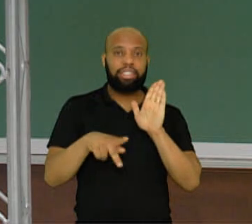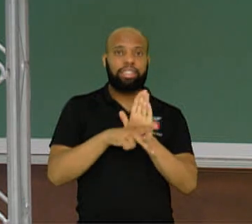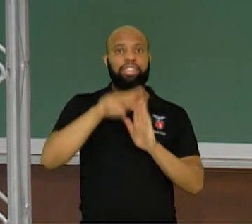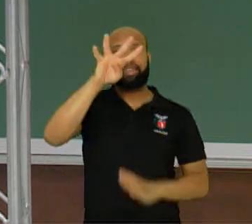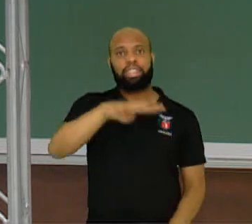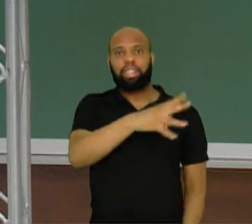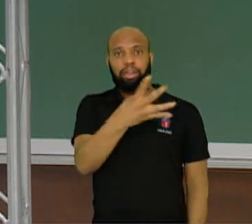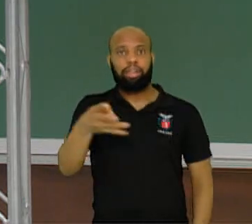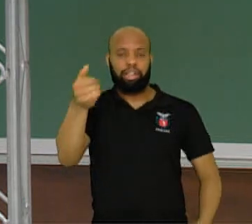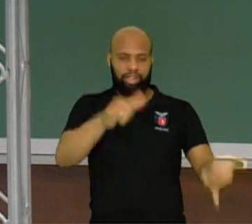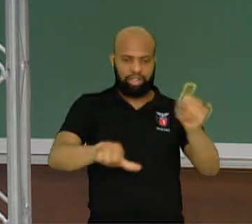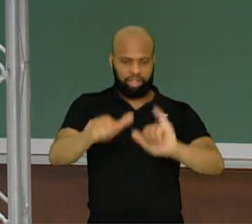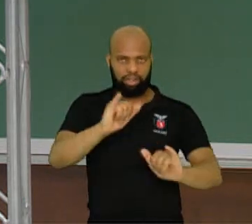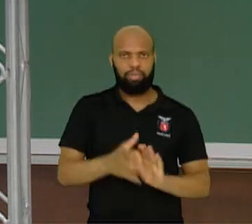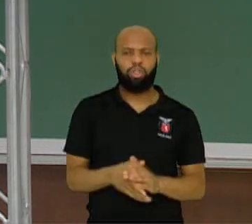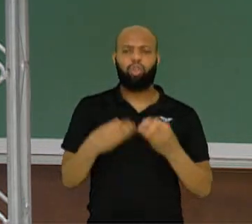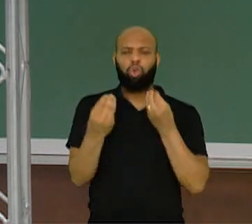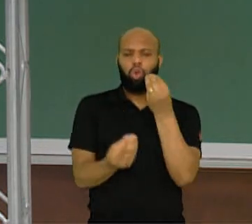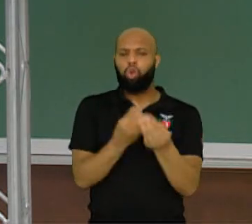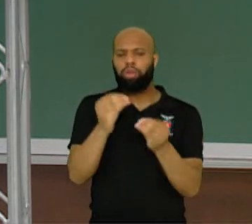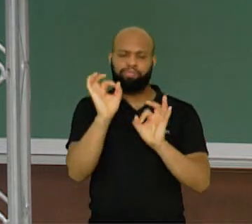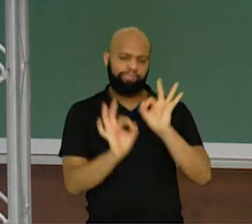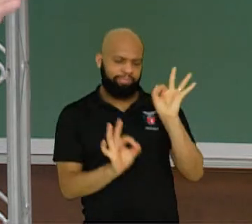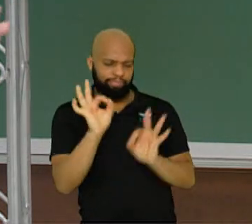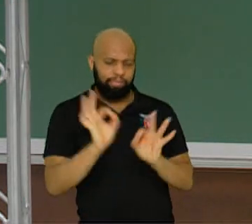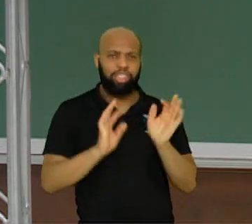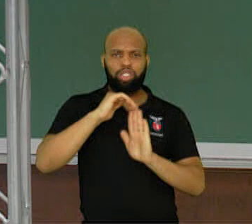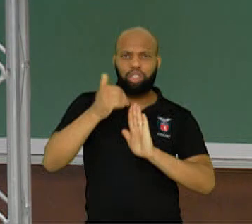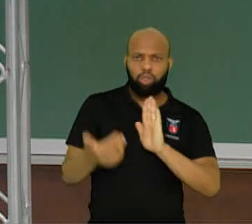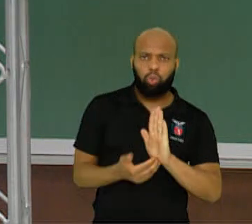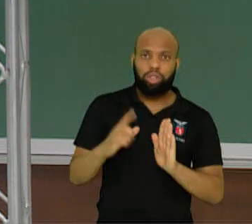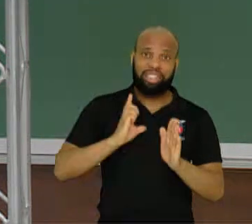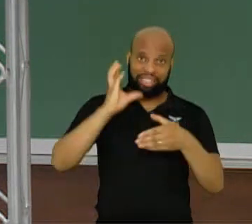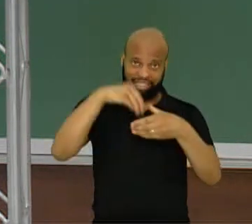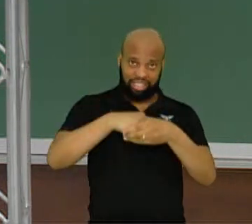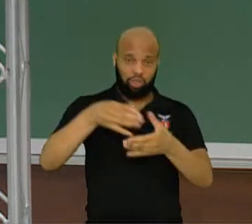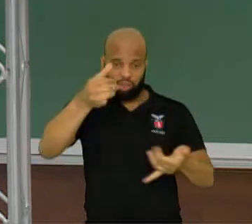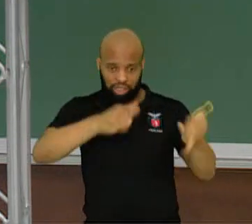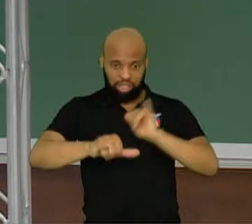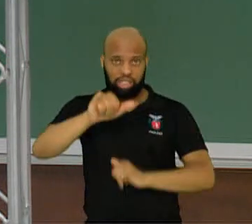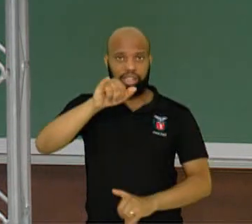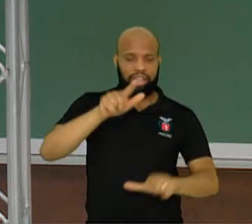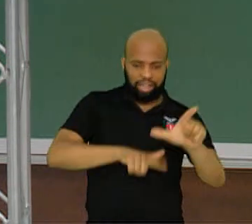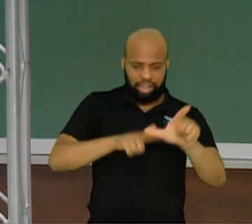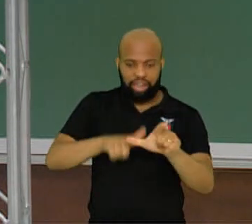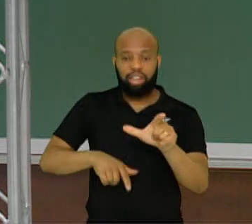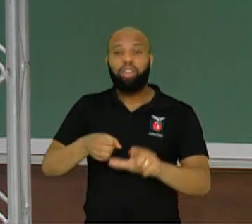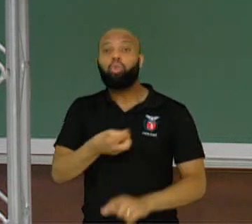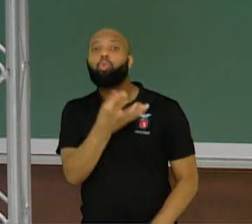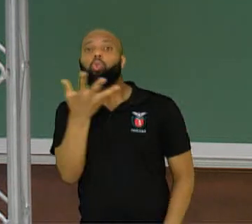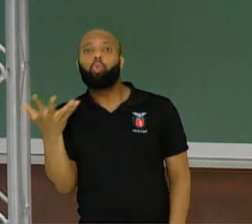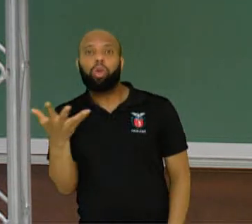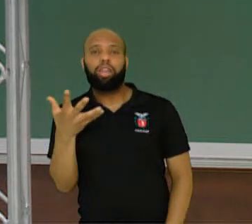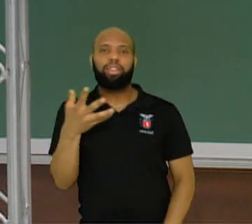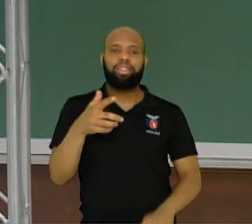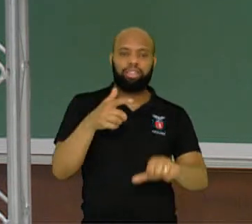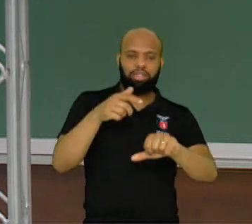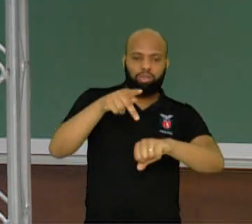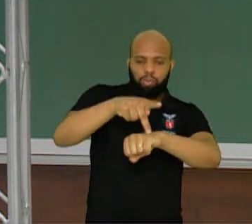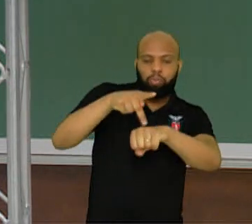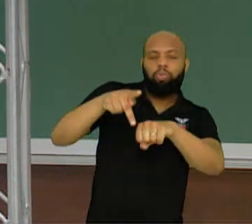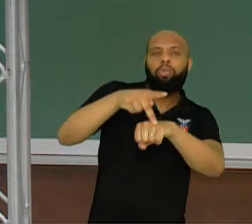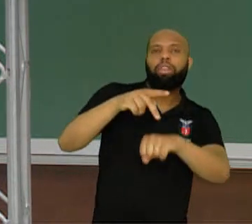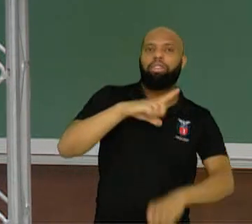tabela periódica. Como que eu organizo todos os elementos que nós conhecemos? Pela quantidade de